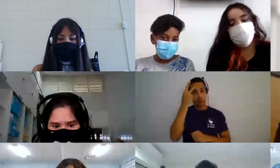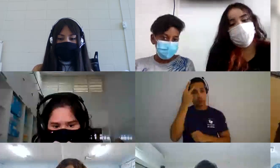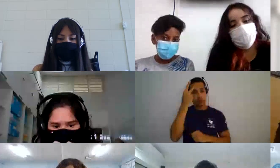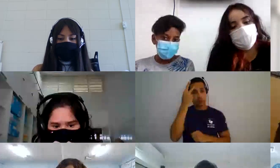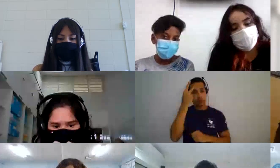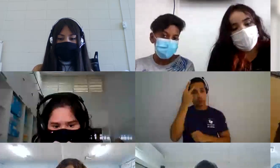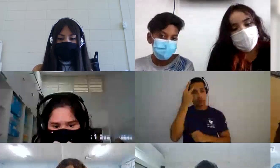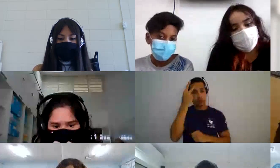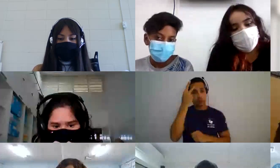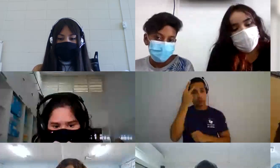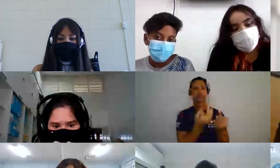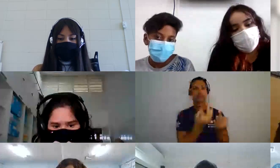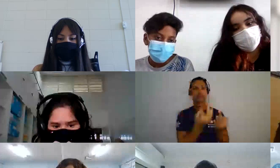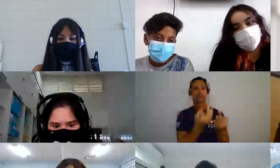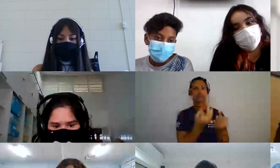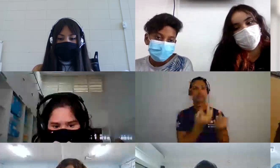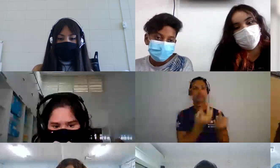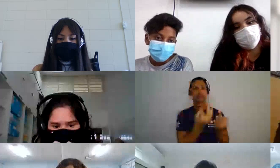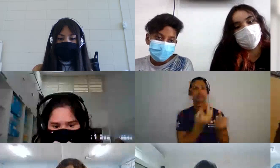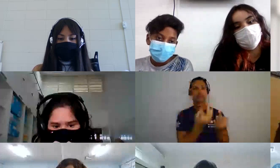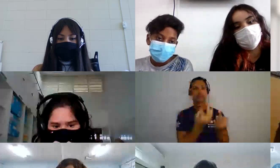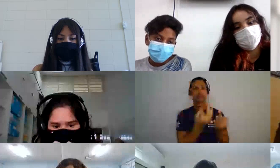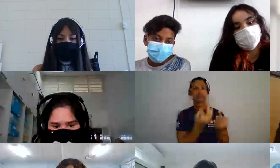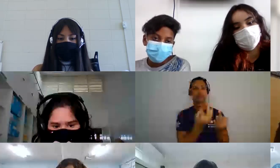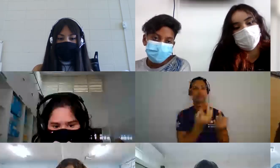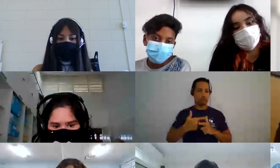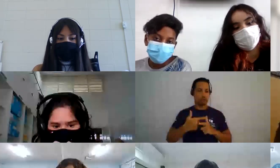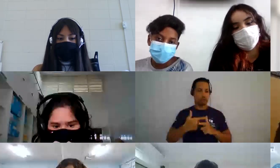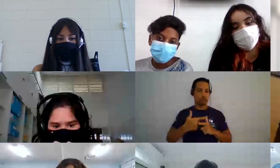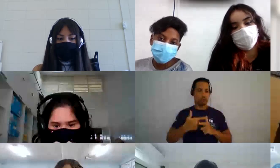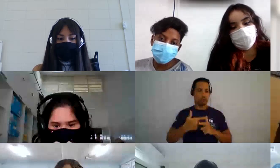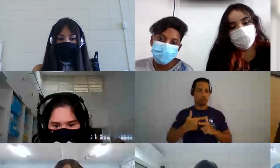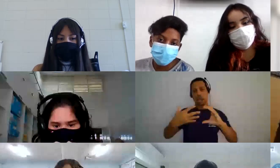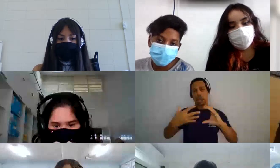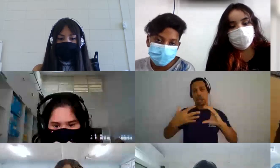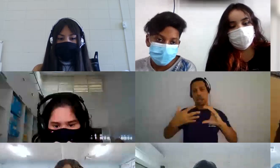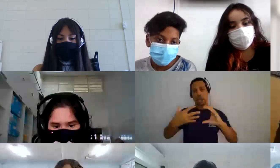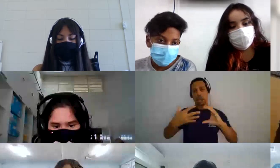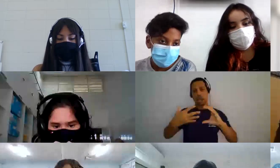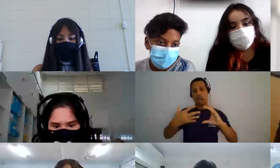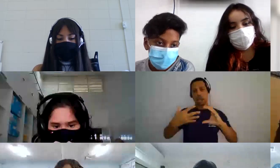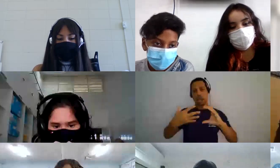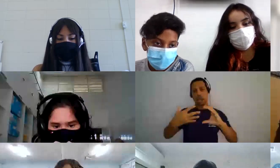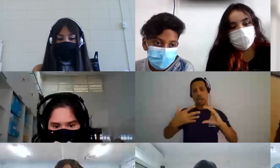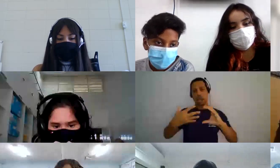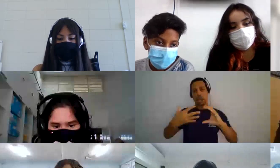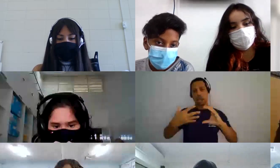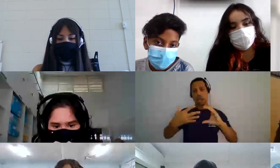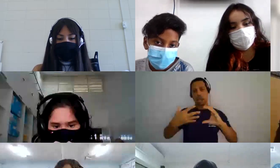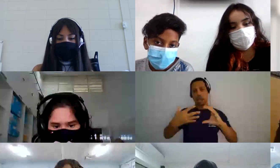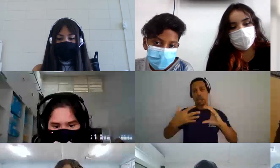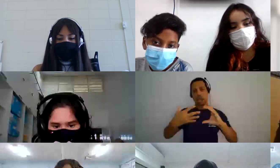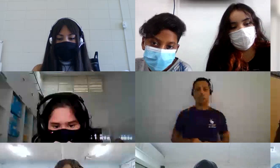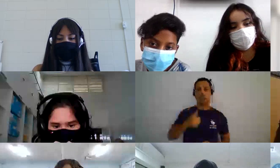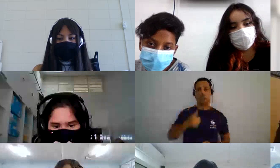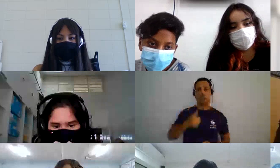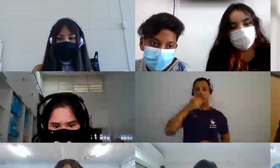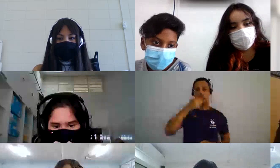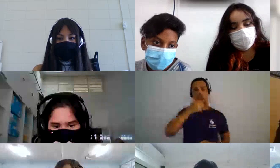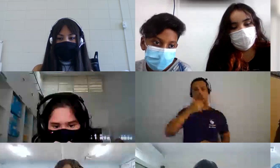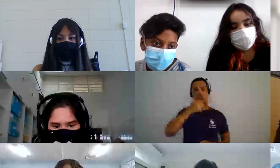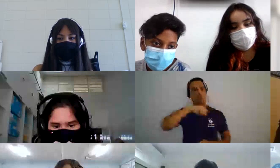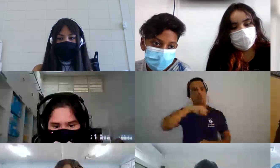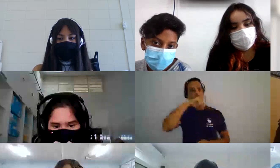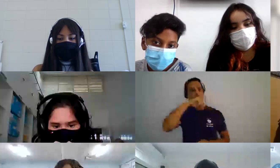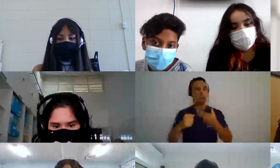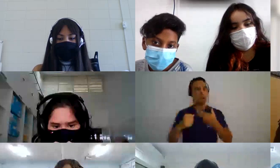não é problema. Isso é uma característica do adolescente. Uma hora ele começa a falar assim, pai, me deixa um pouco mais sozinho. Mãe, me deixa um